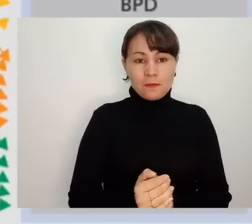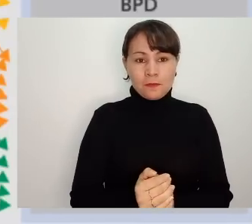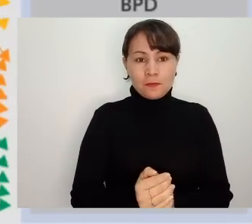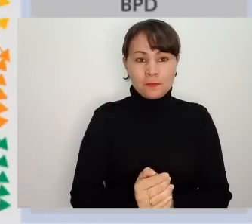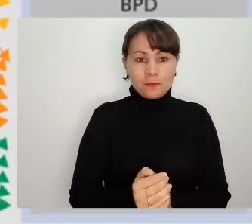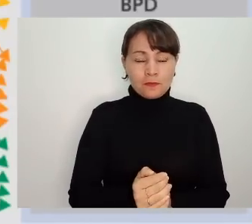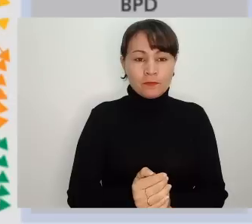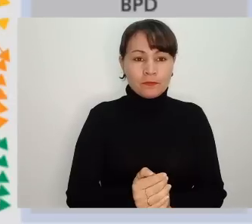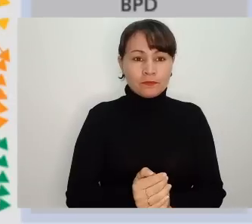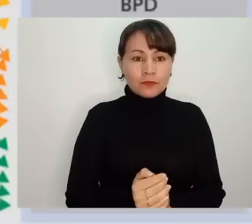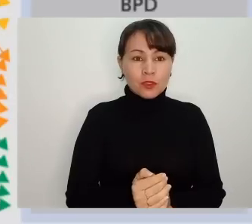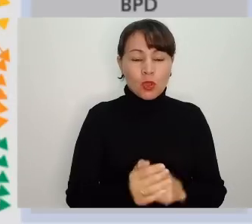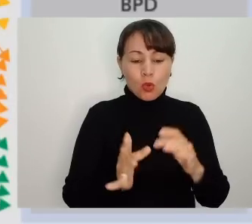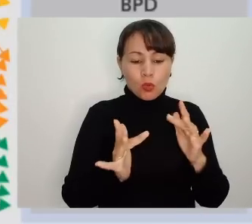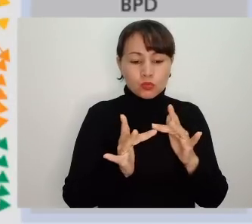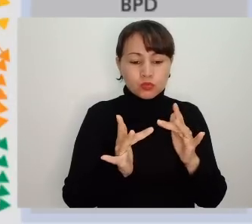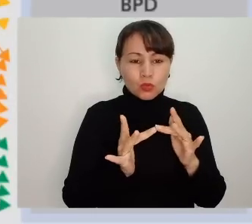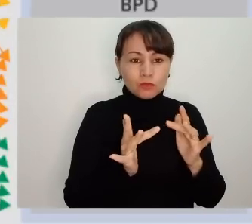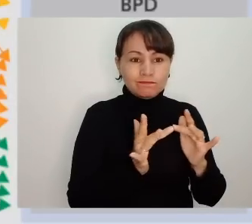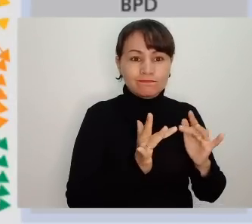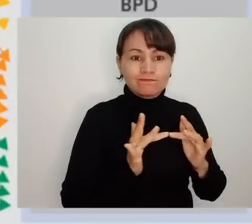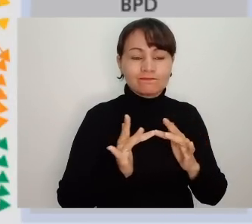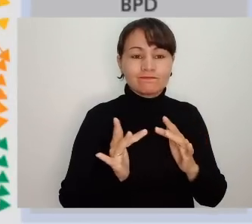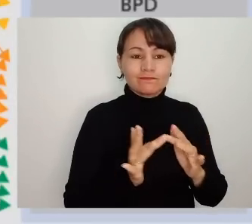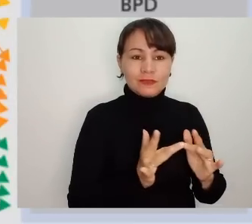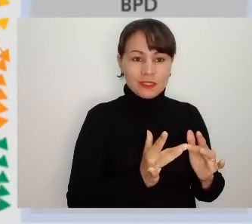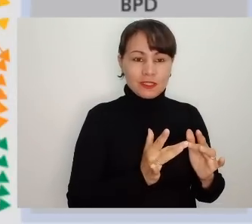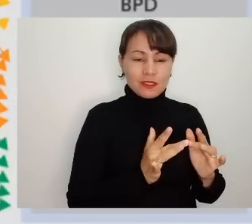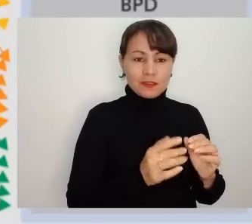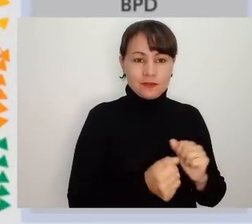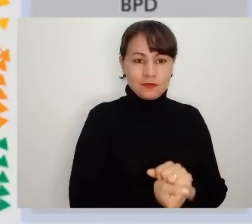exemplo, um toque,